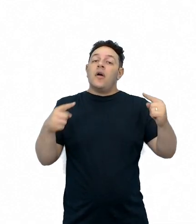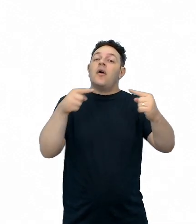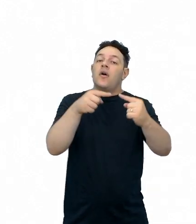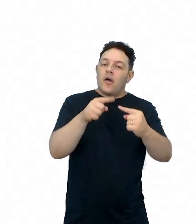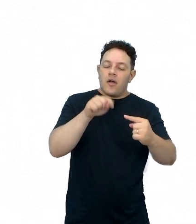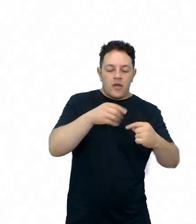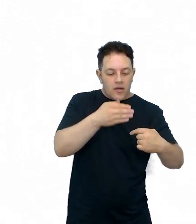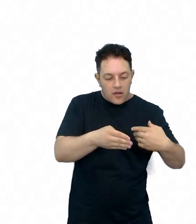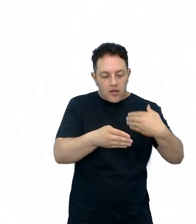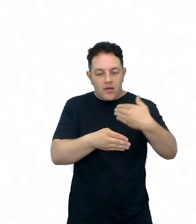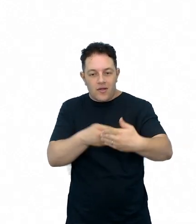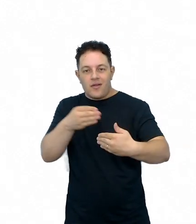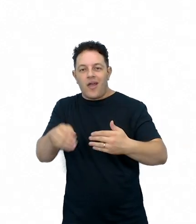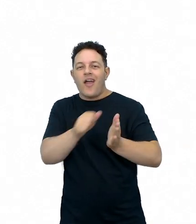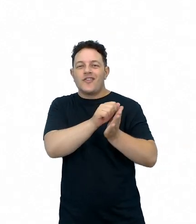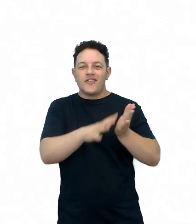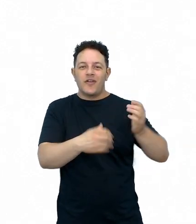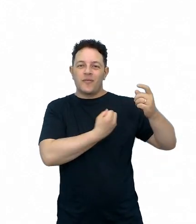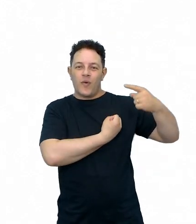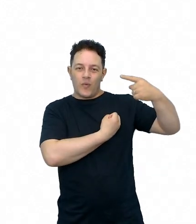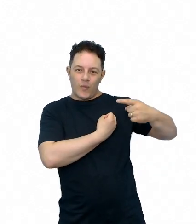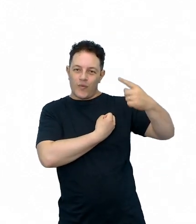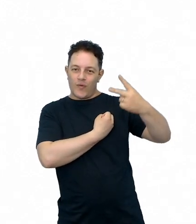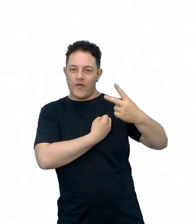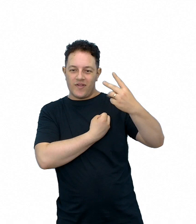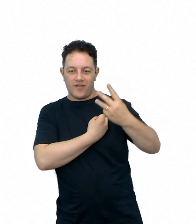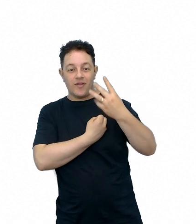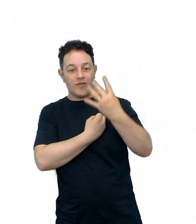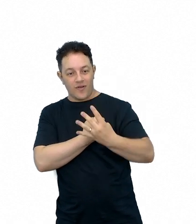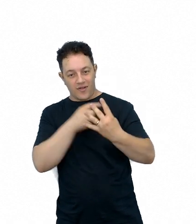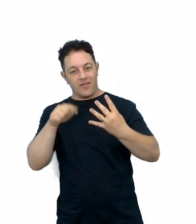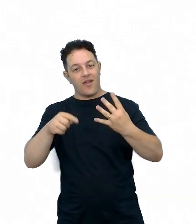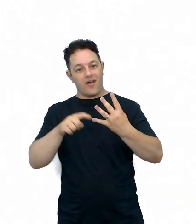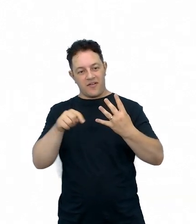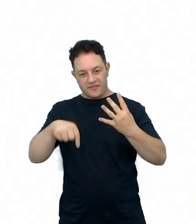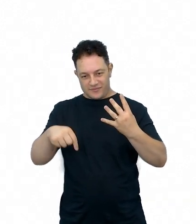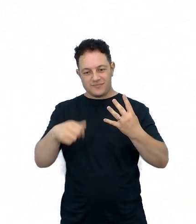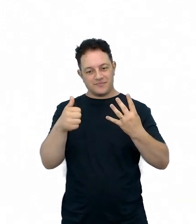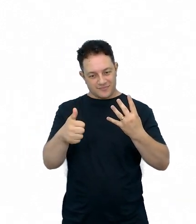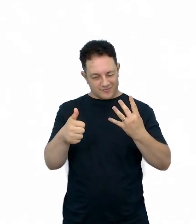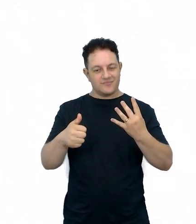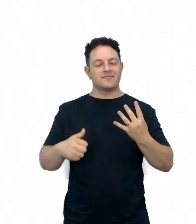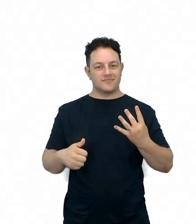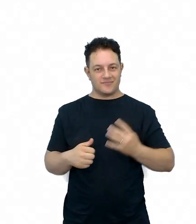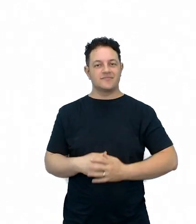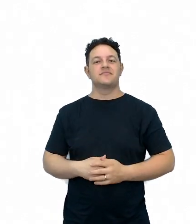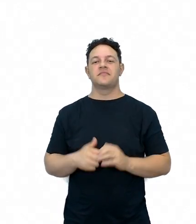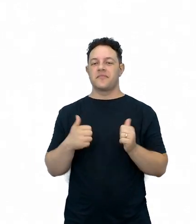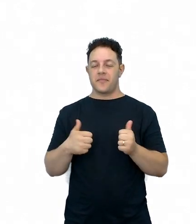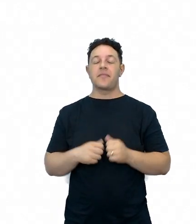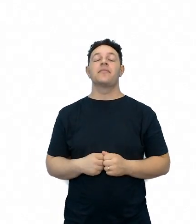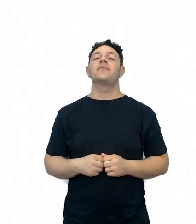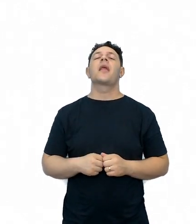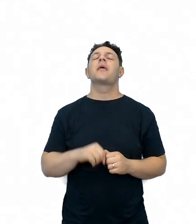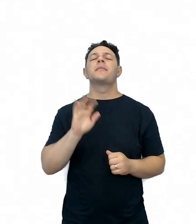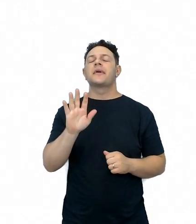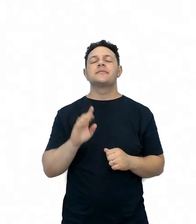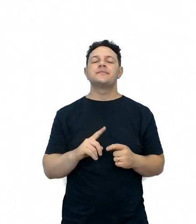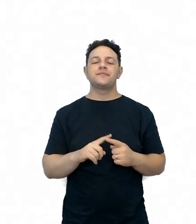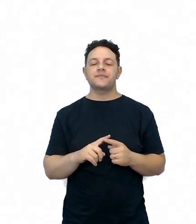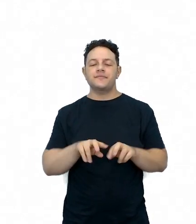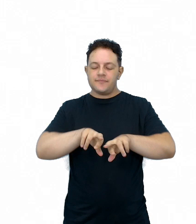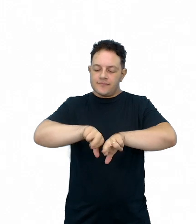sequência de atividade que a gente está proporcionando aqui, que é a SA4, tá? No nosso caso aqui hoje. Quais são os